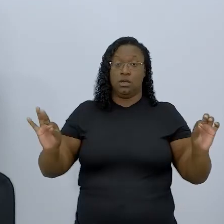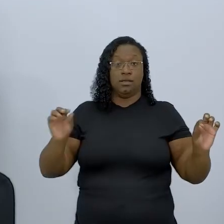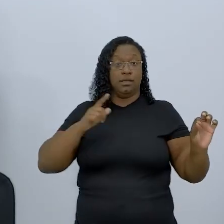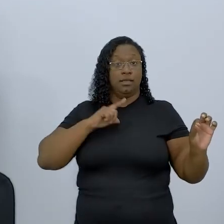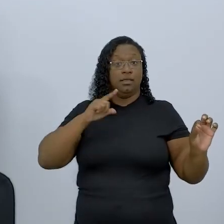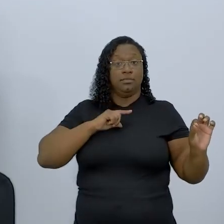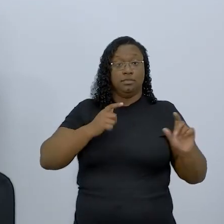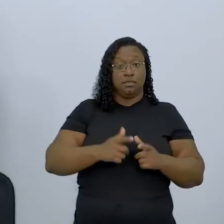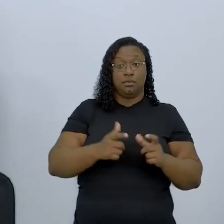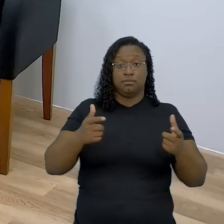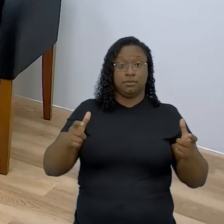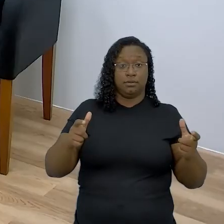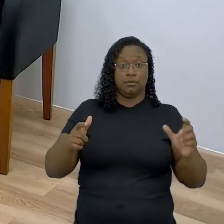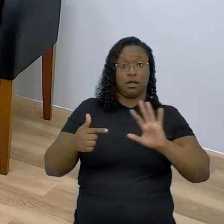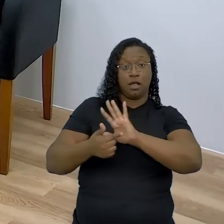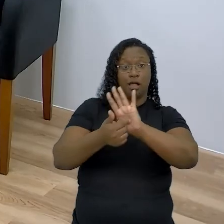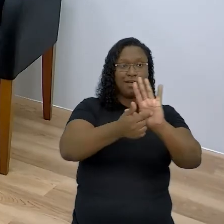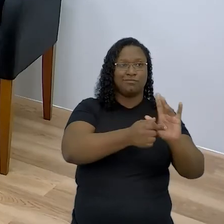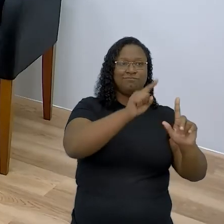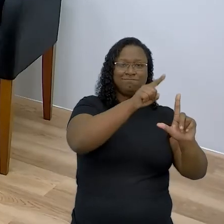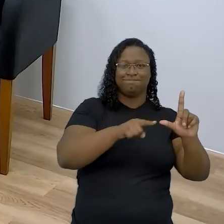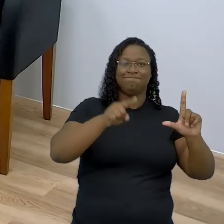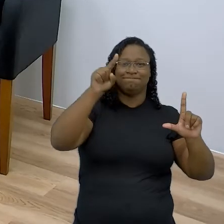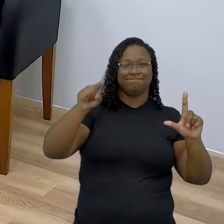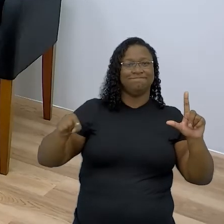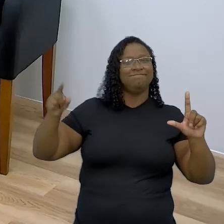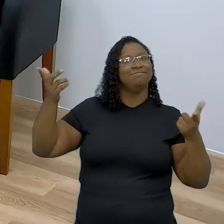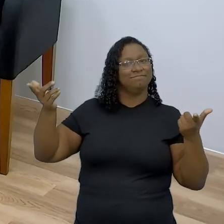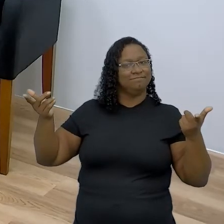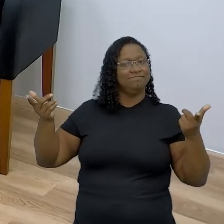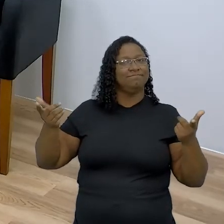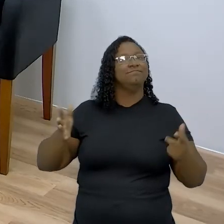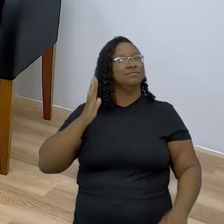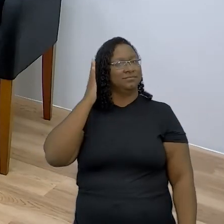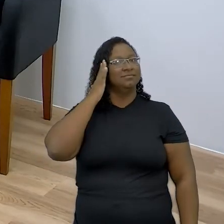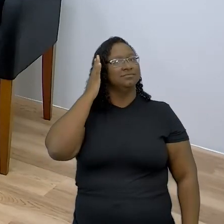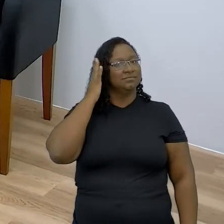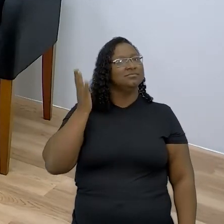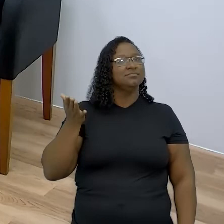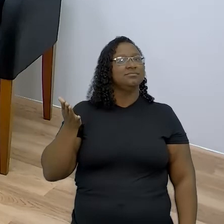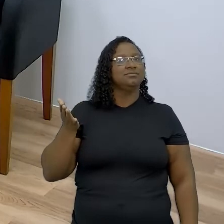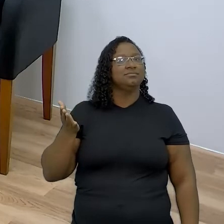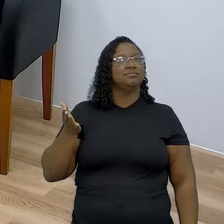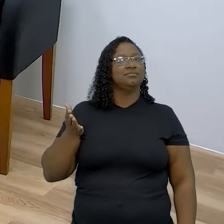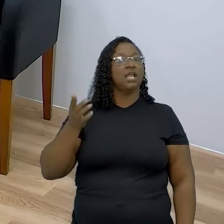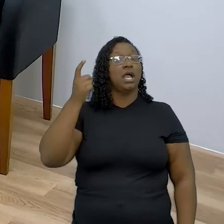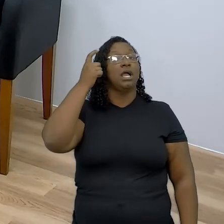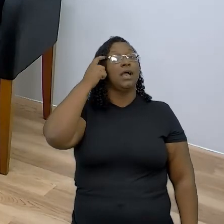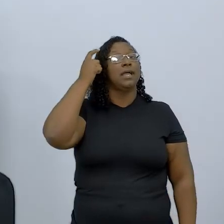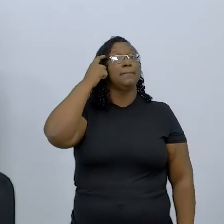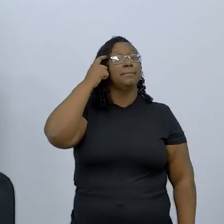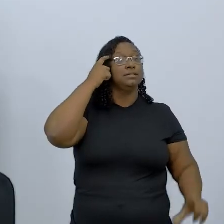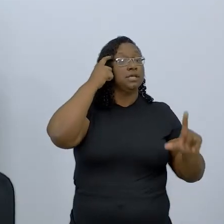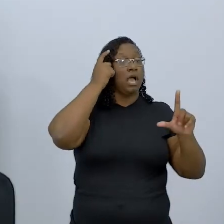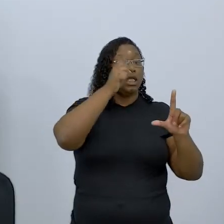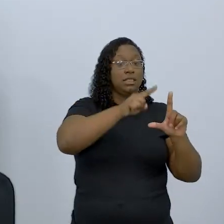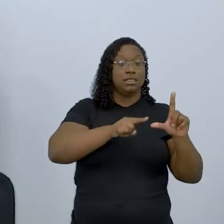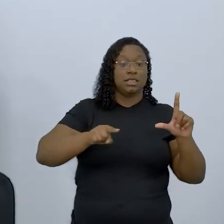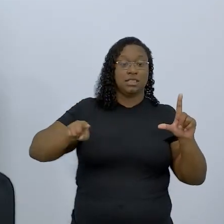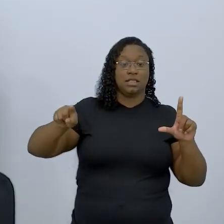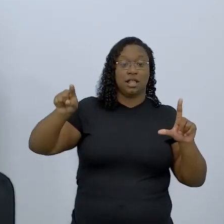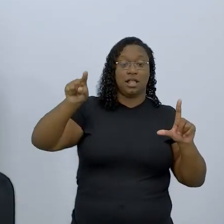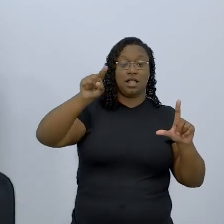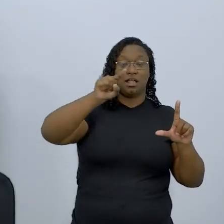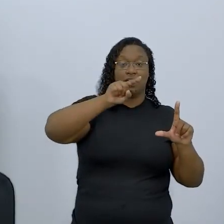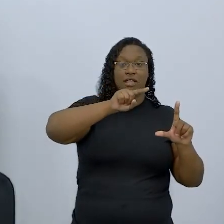representação física. E a representação que nem, geométrica que é espaço, a área. É. Legal. E aí, você vai sempre pensar na área, tá bom? Formada pelo